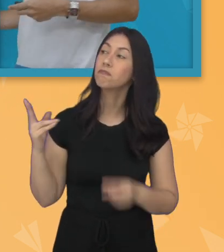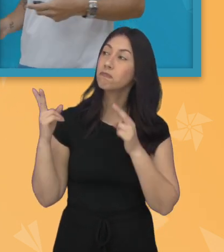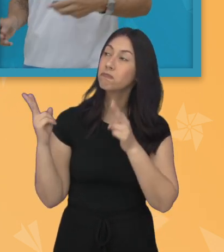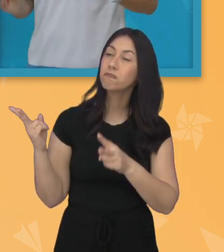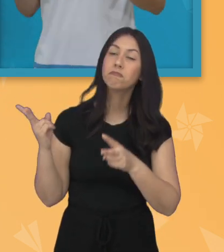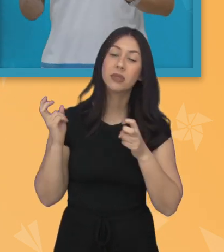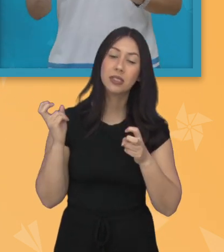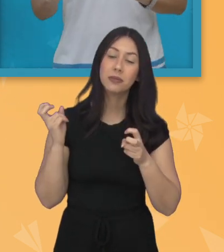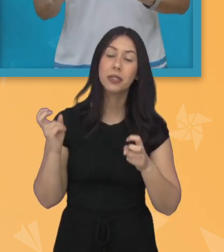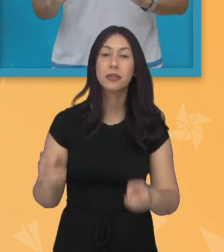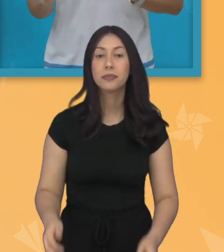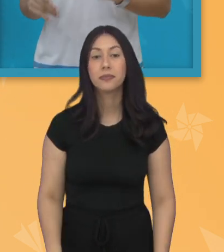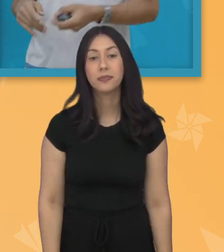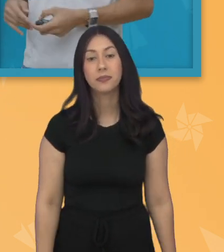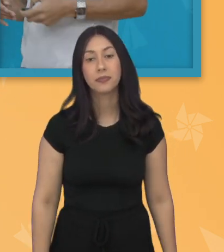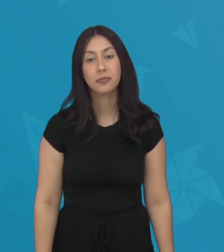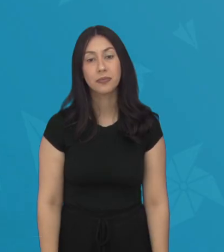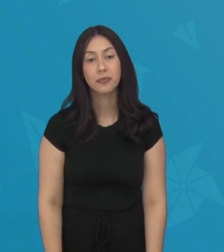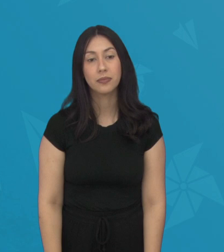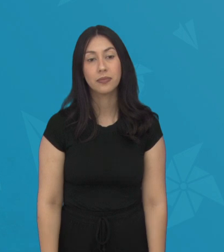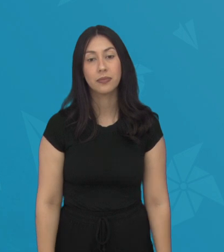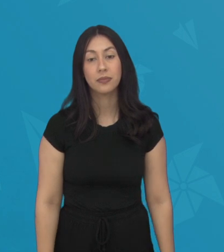vocês observarem isso também.